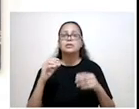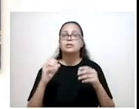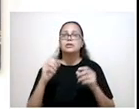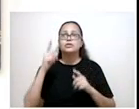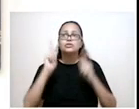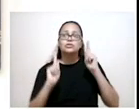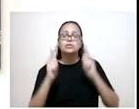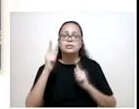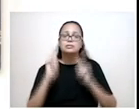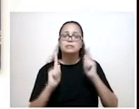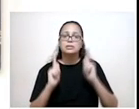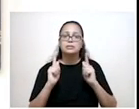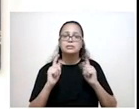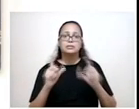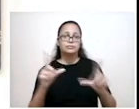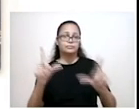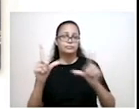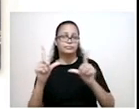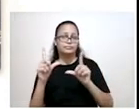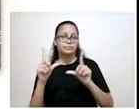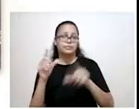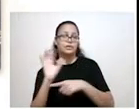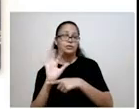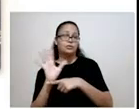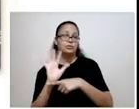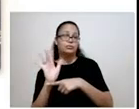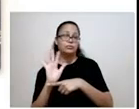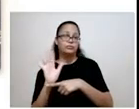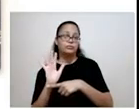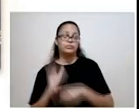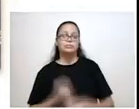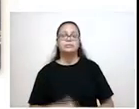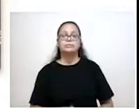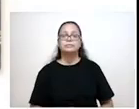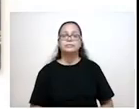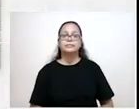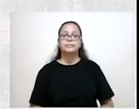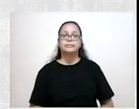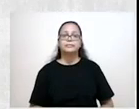temos uma cena deste filme de Chaplin.